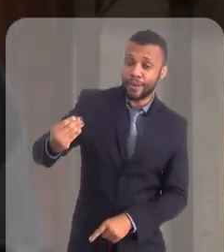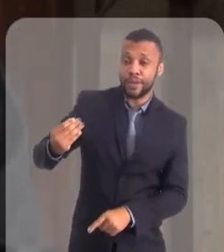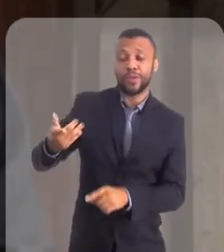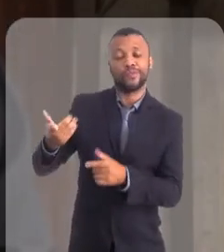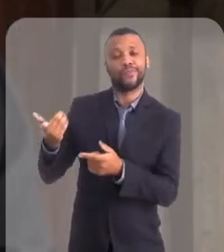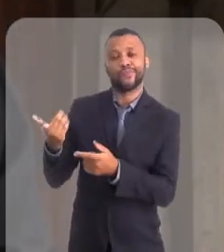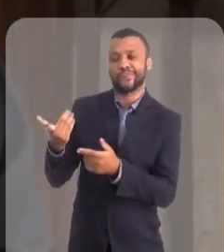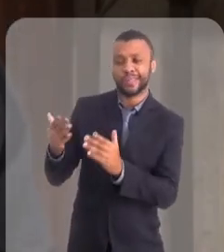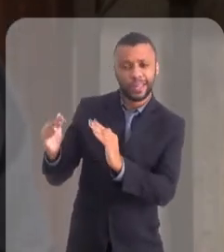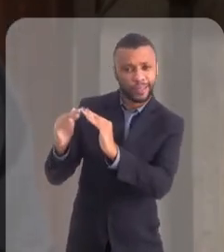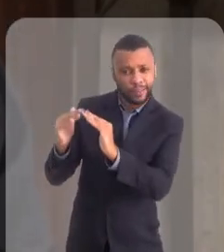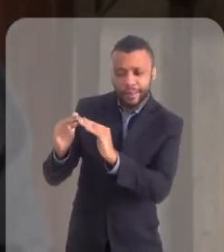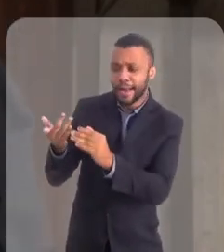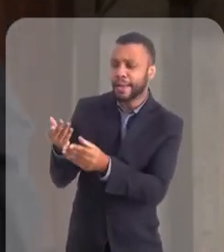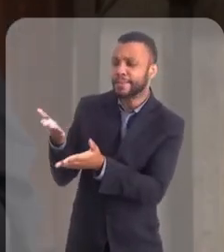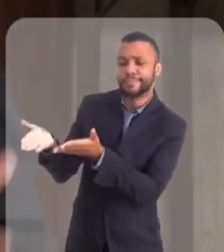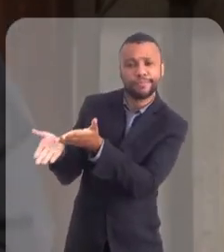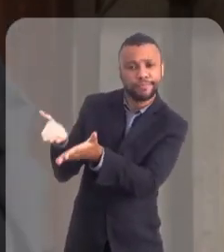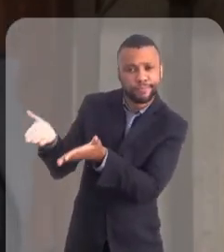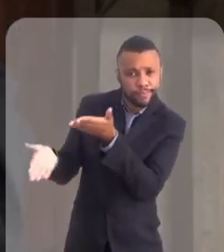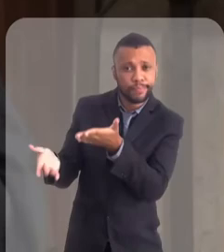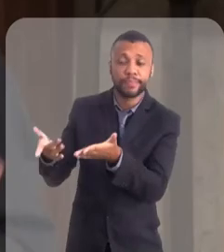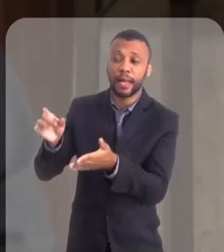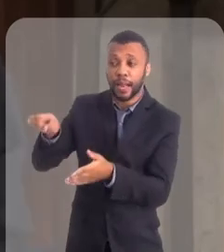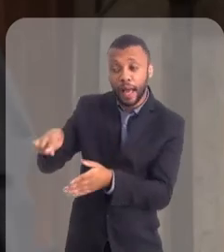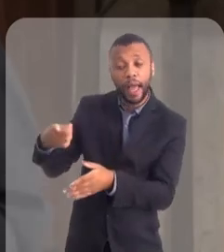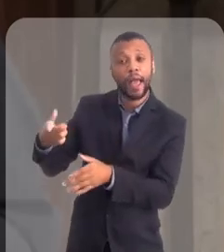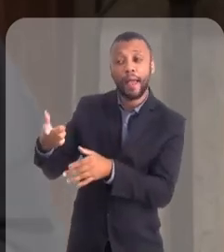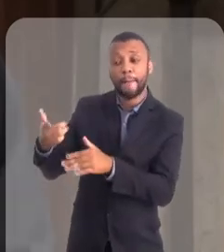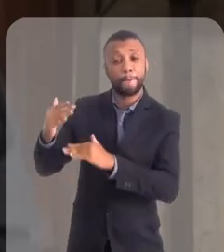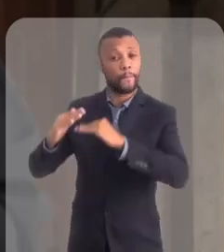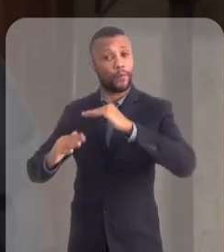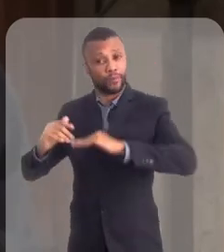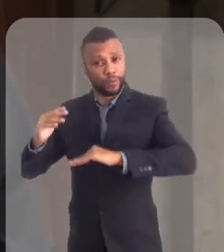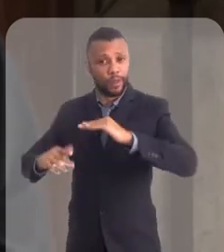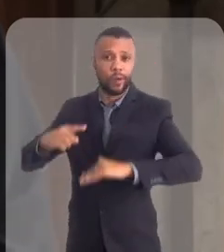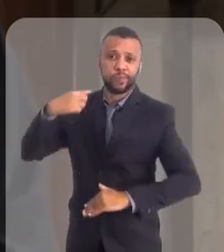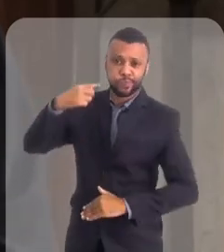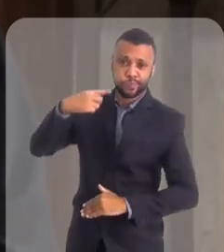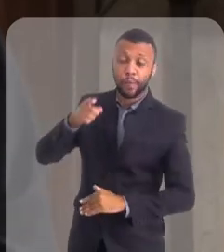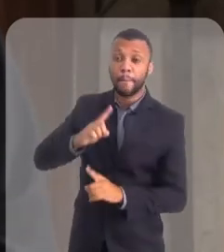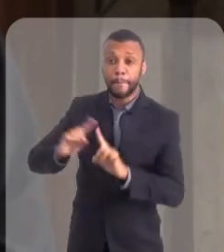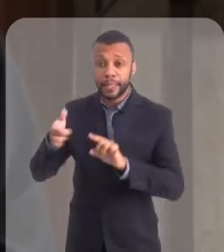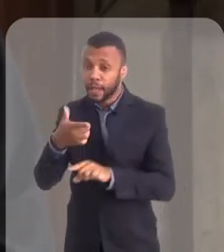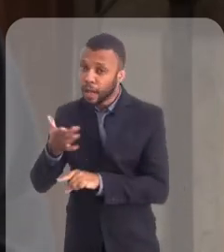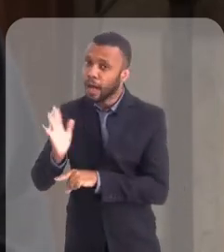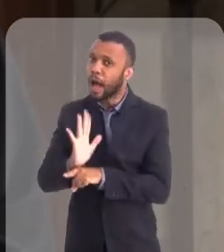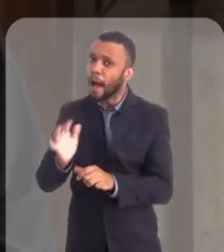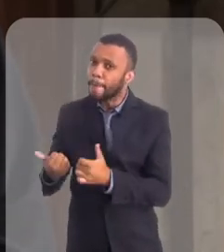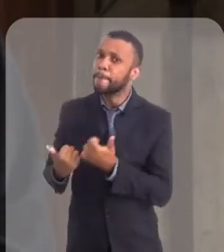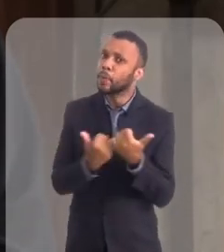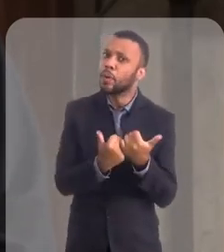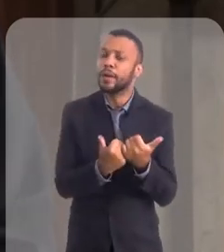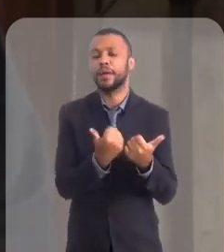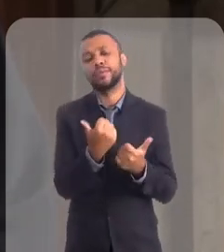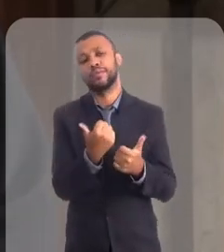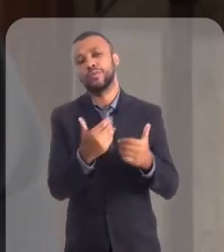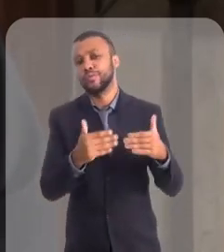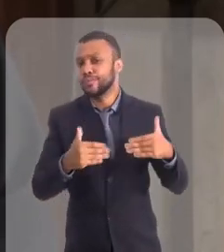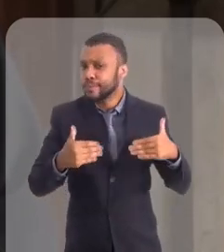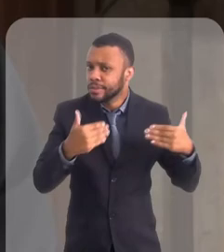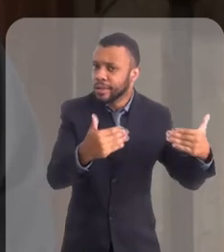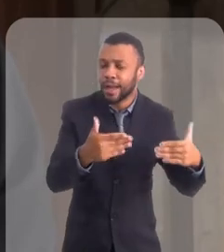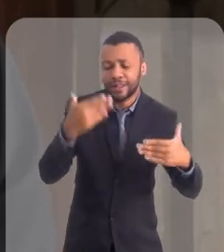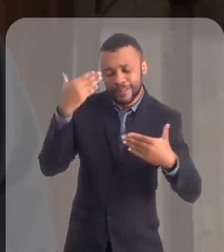na condução da nossa casa, tudo. Ela que também é advogada, tem suas atividades, mas nos dá muito auxílio no ministério e sou